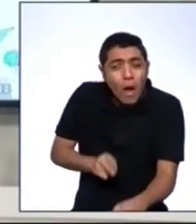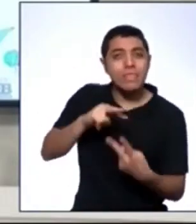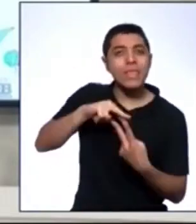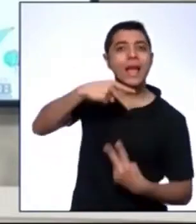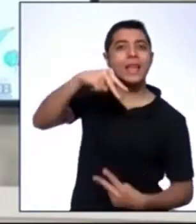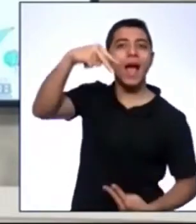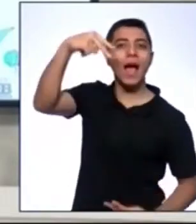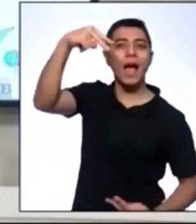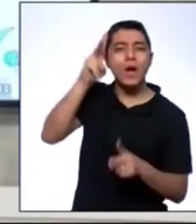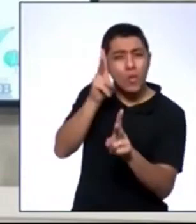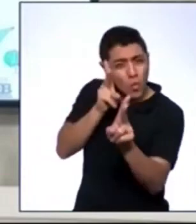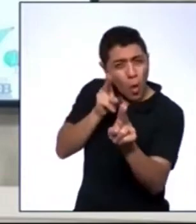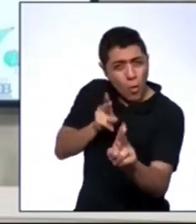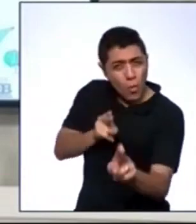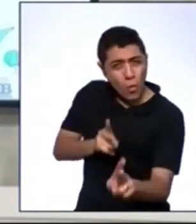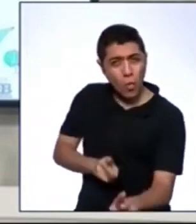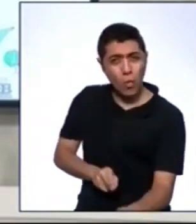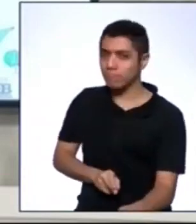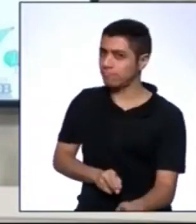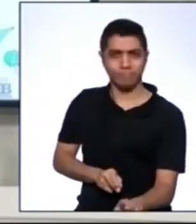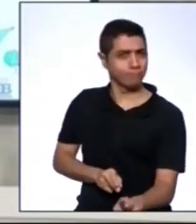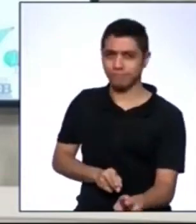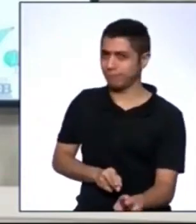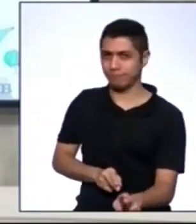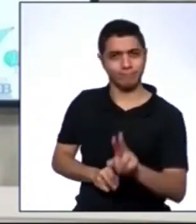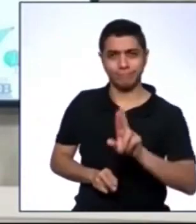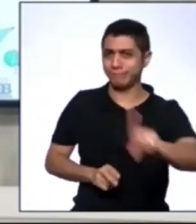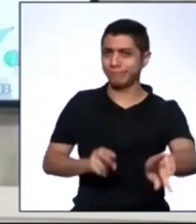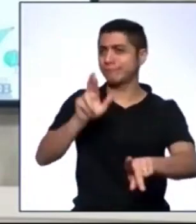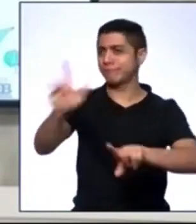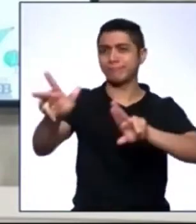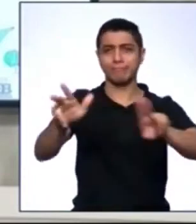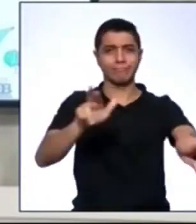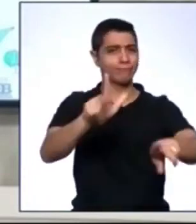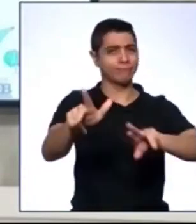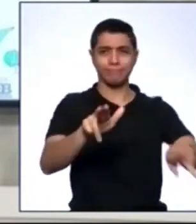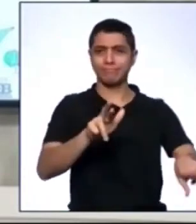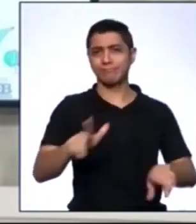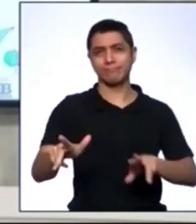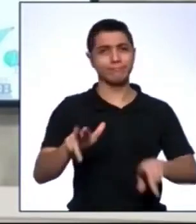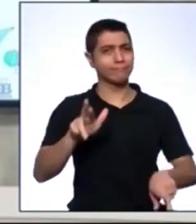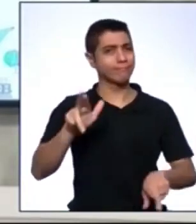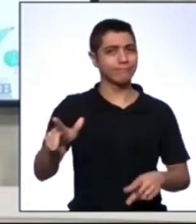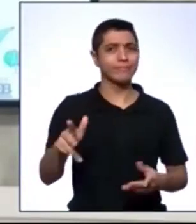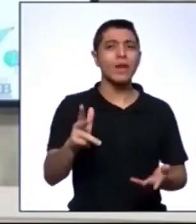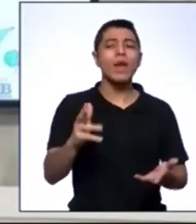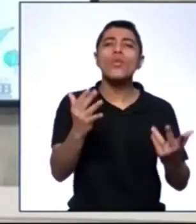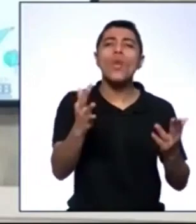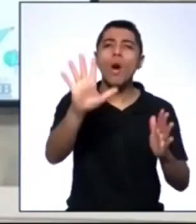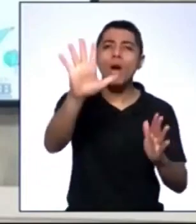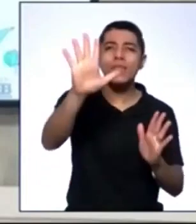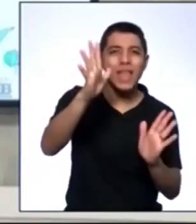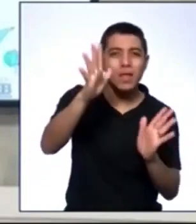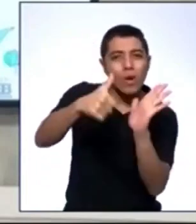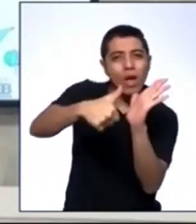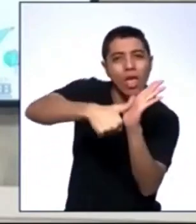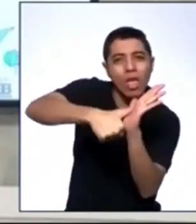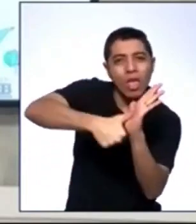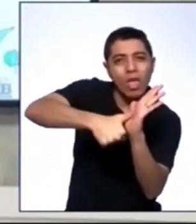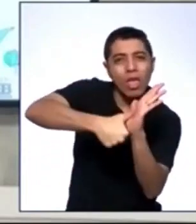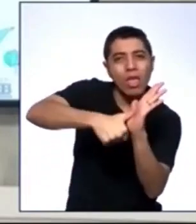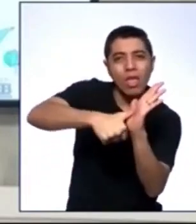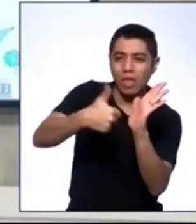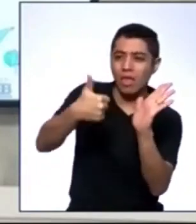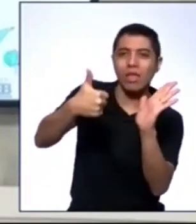dos outros. É uma verdadeira impressão digital molecular. Assim como a impressão